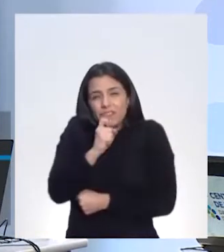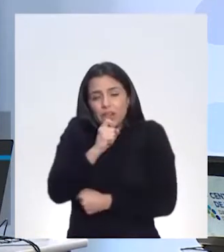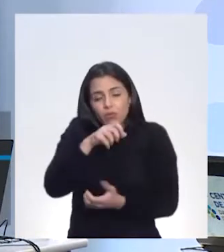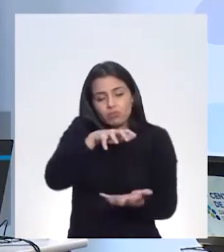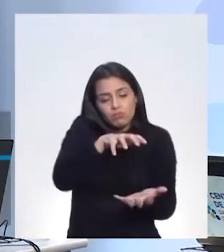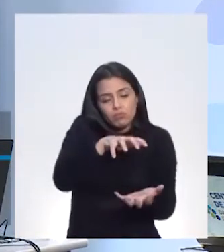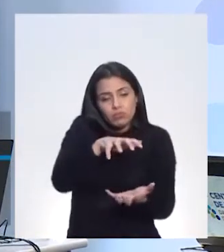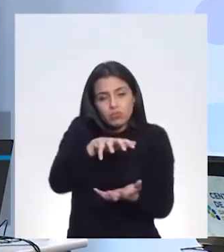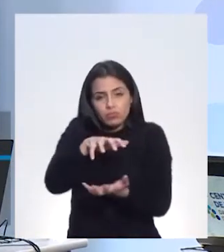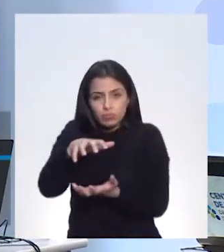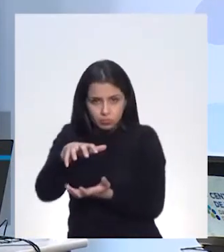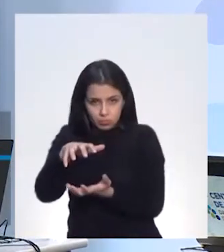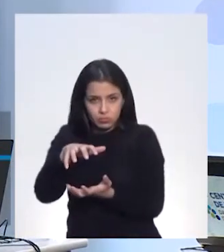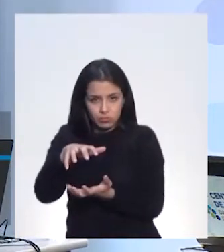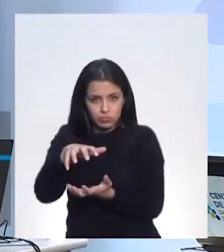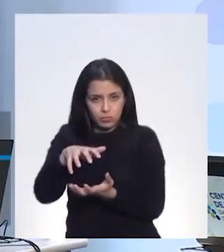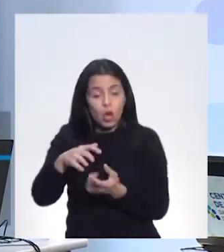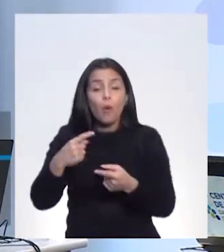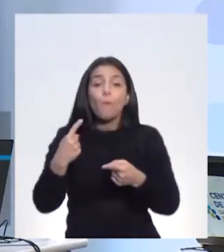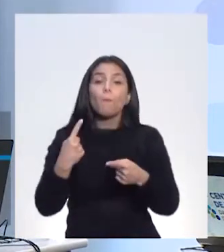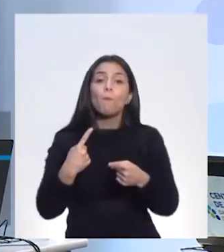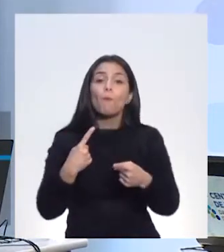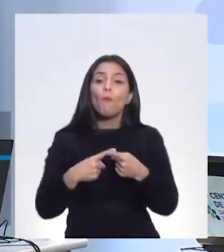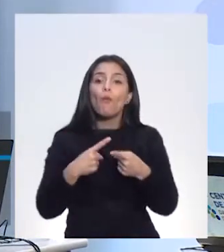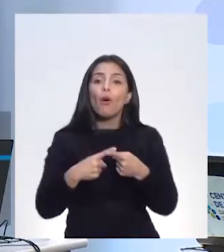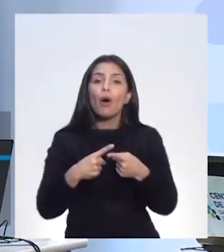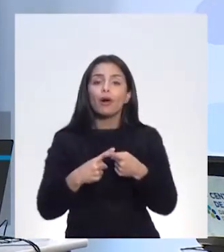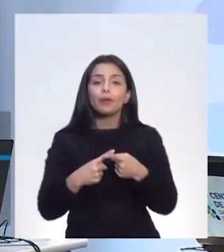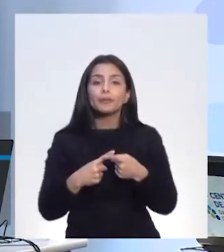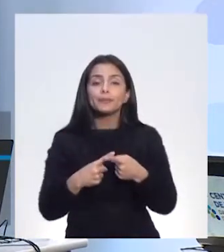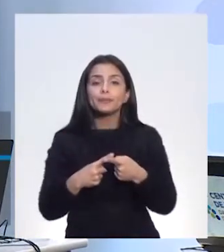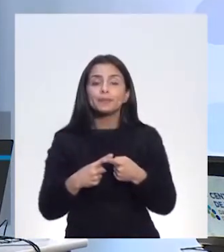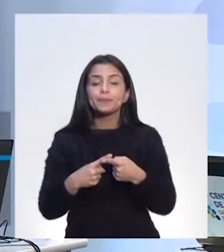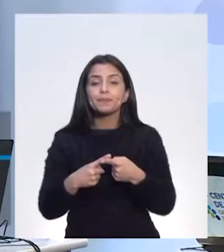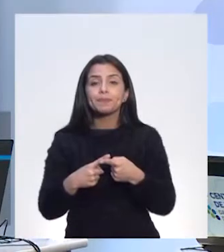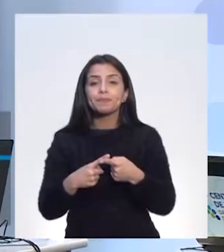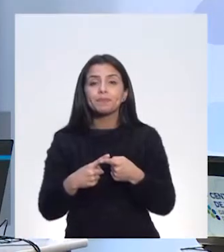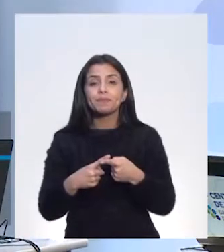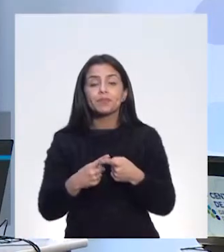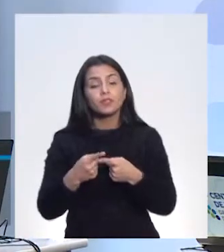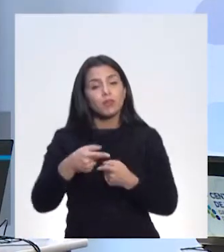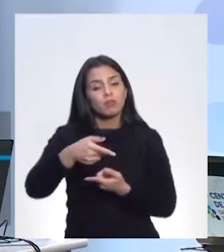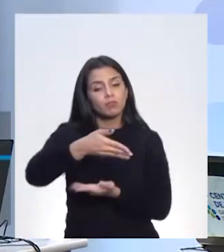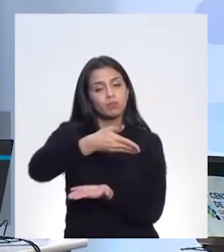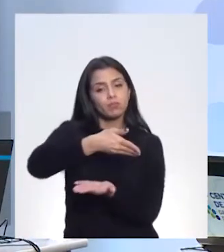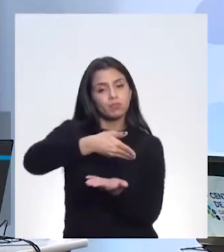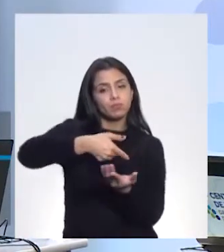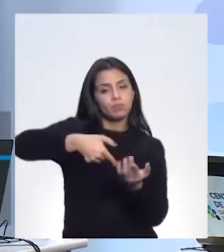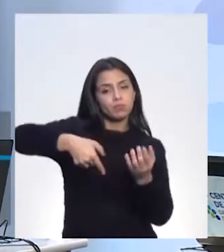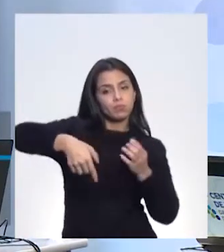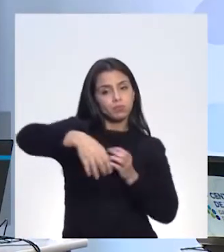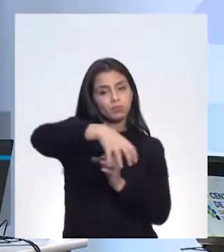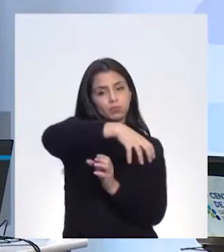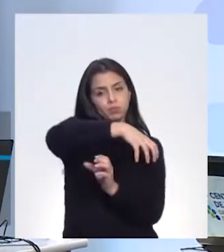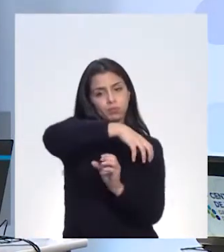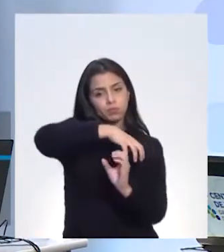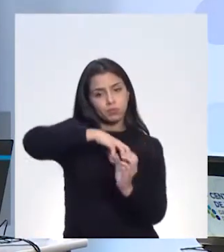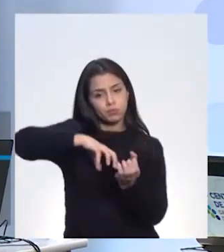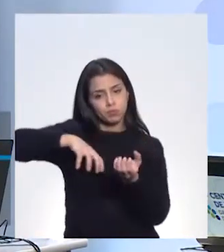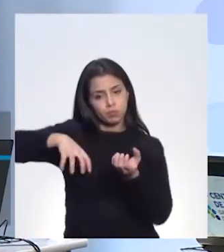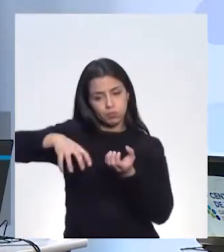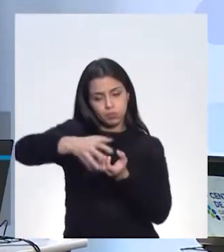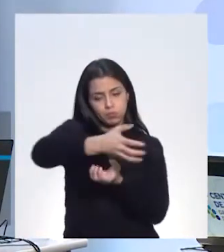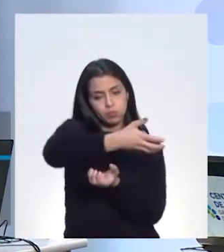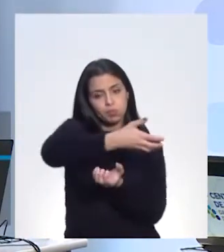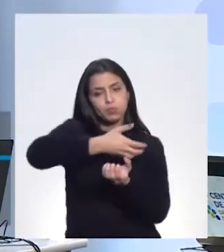está mais longe. Por quê? Porque a translação da Terra ao redor do Sol não é